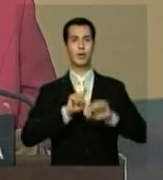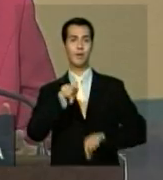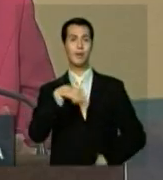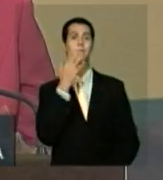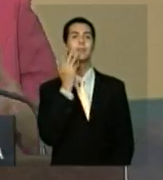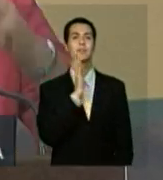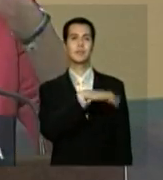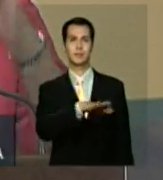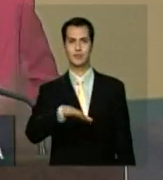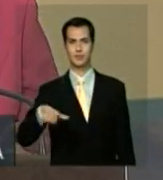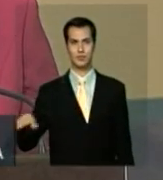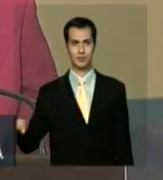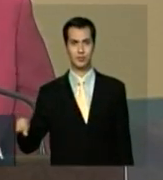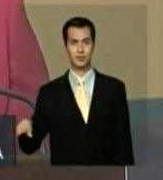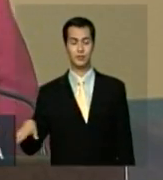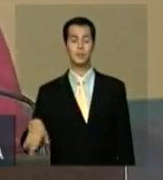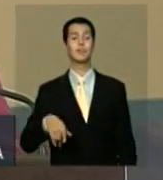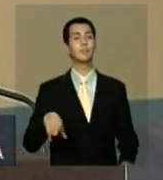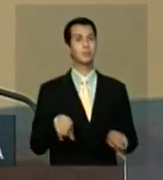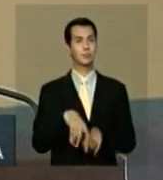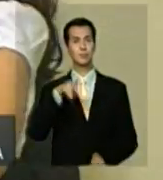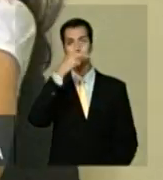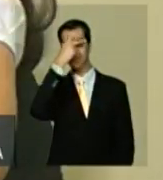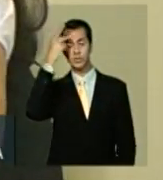crianças são as